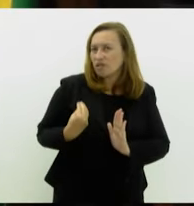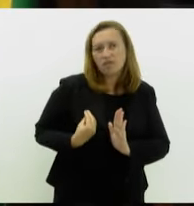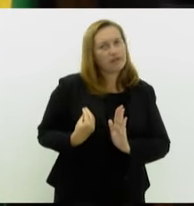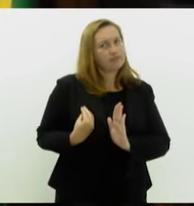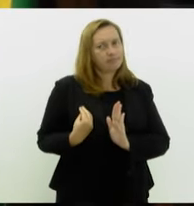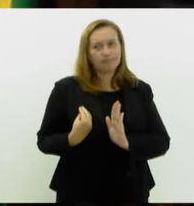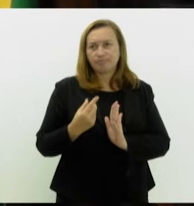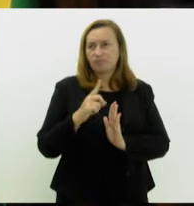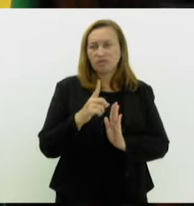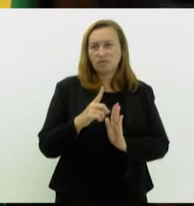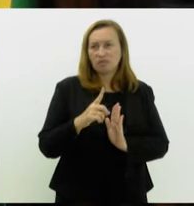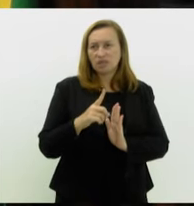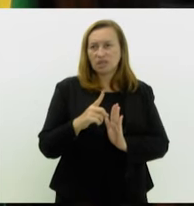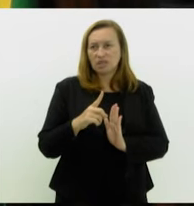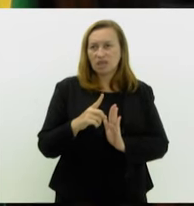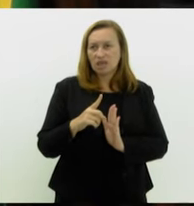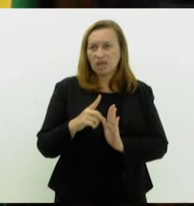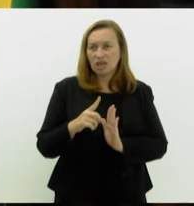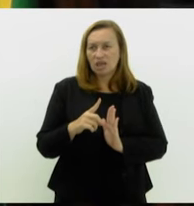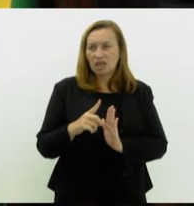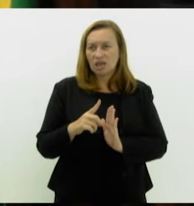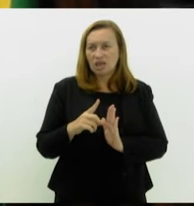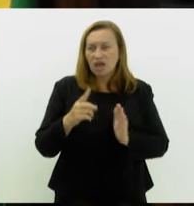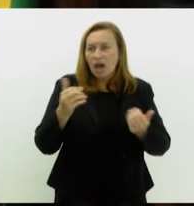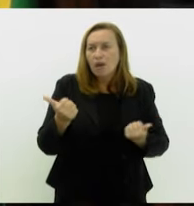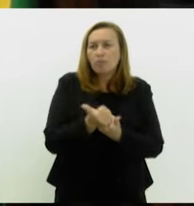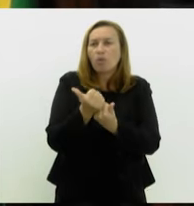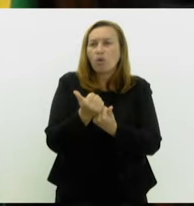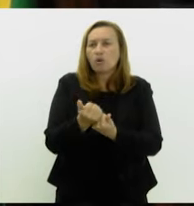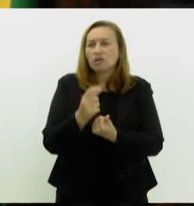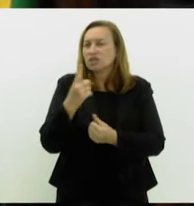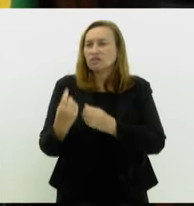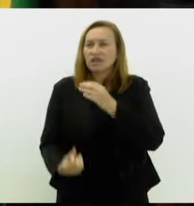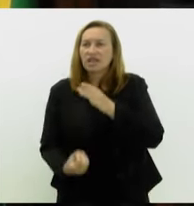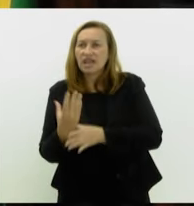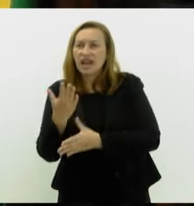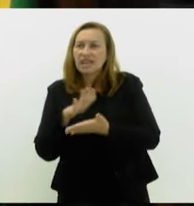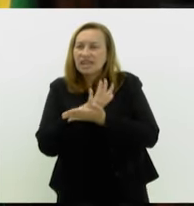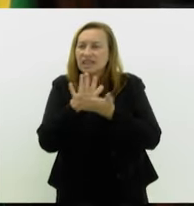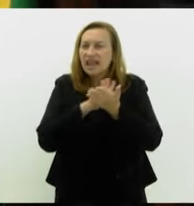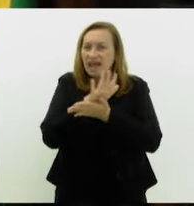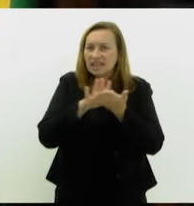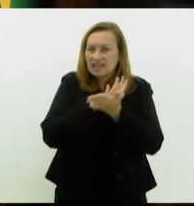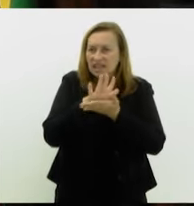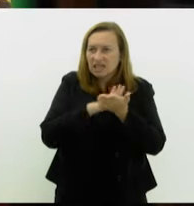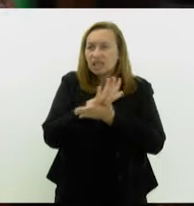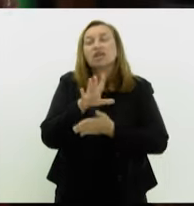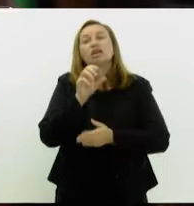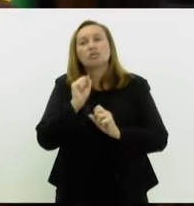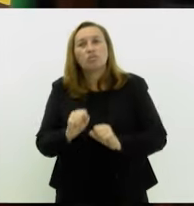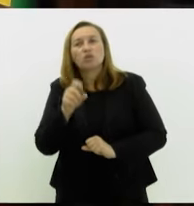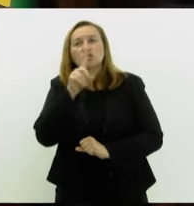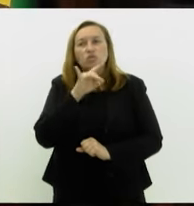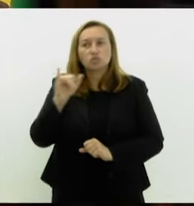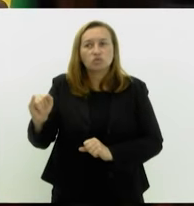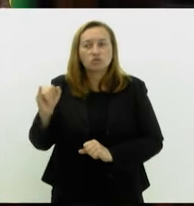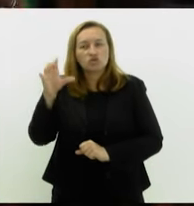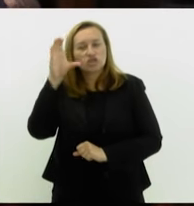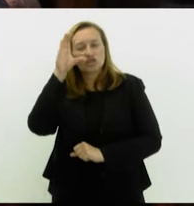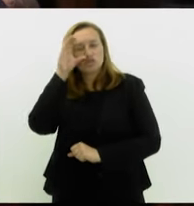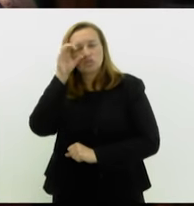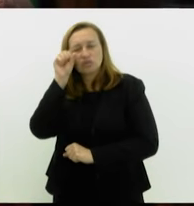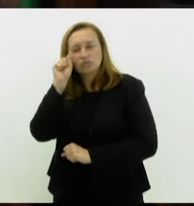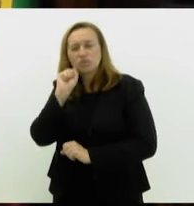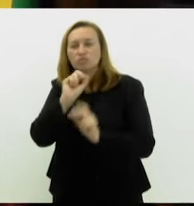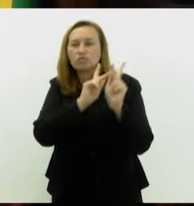vai ter respaldo e nem vai construir algo que você possa um dia deitar com a cabeça no